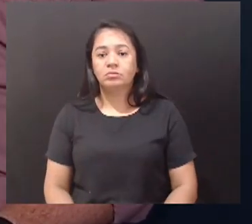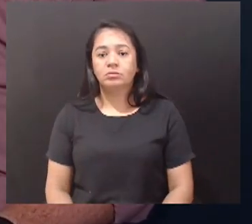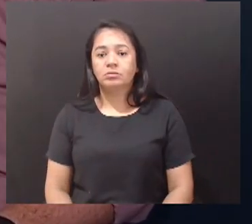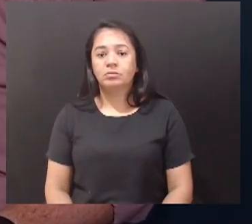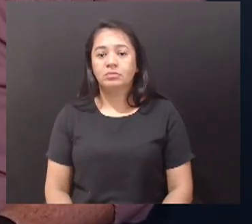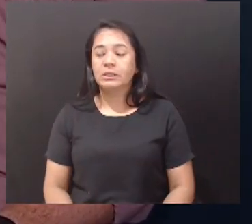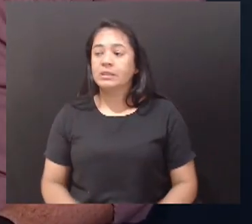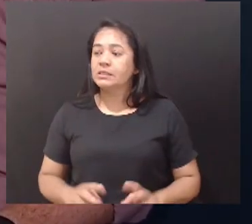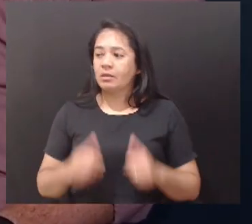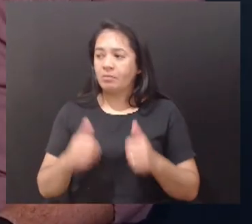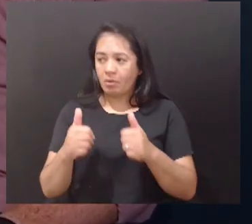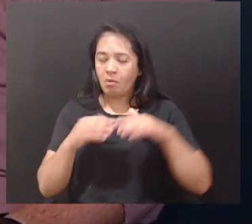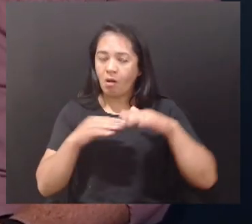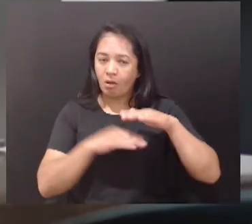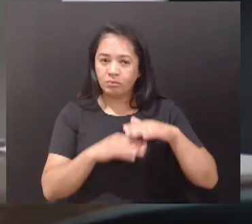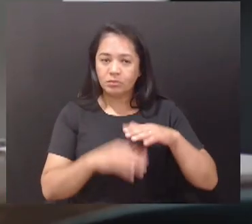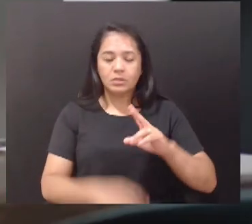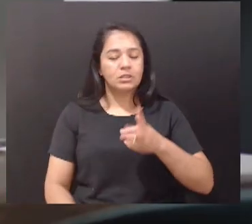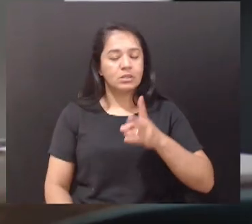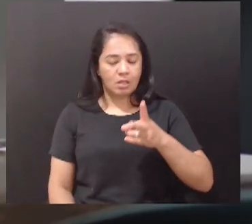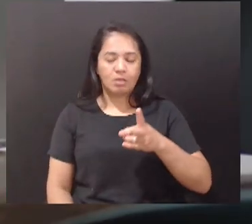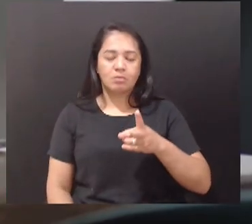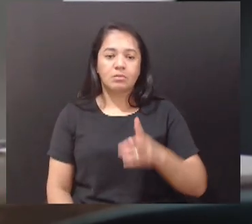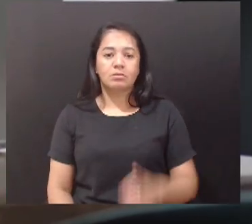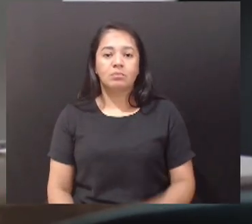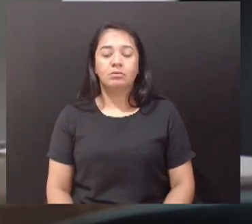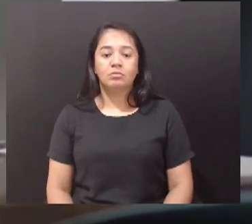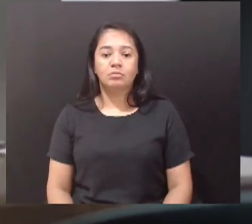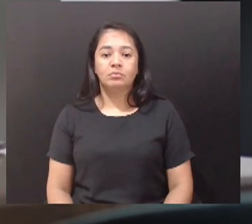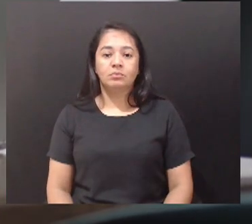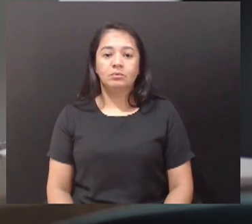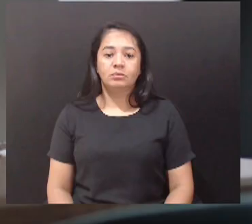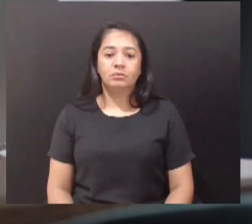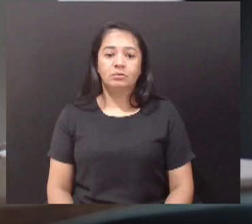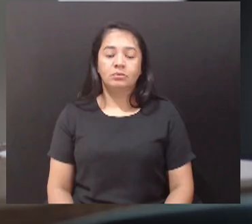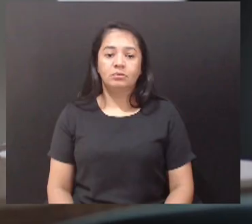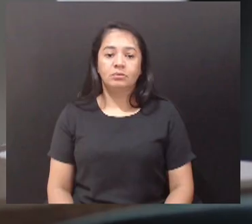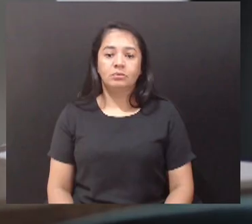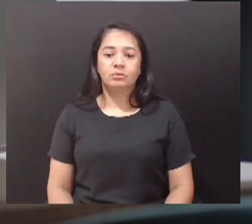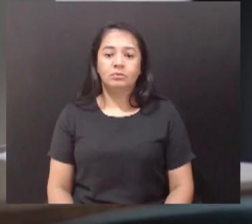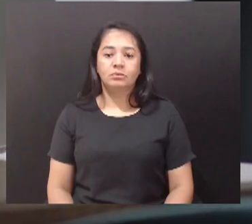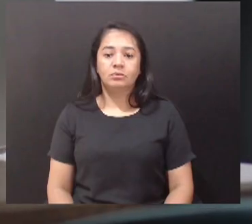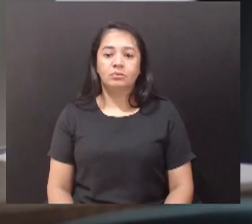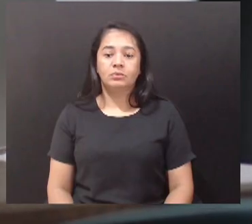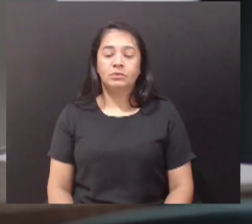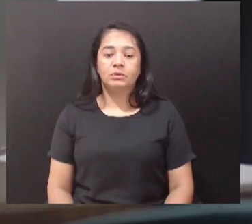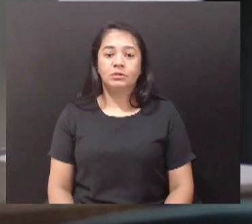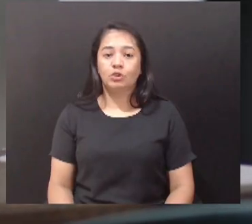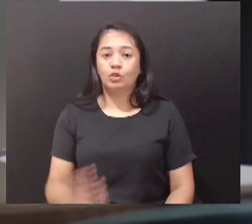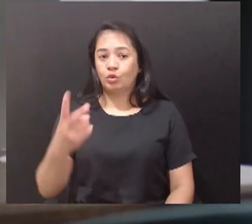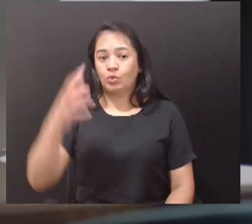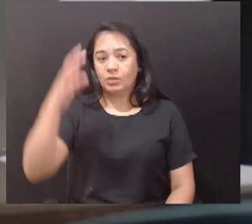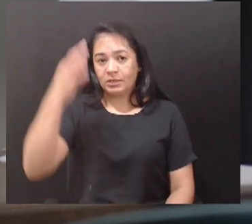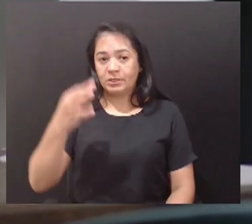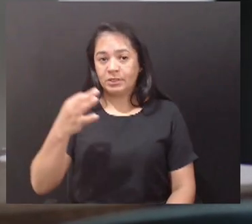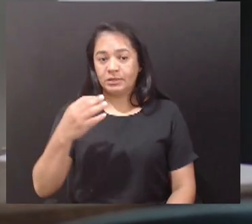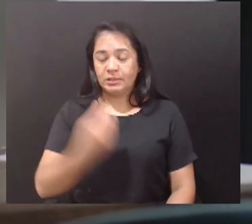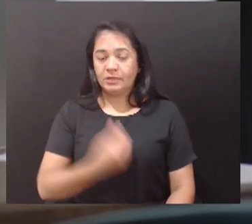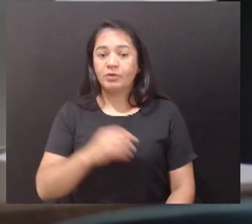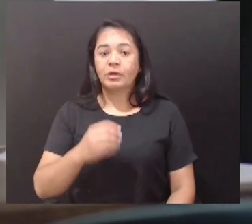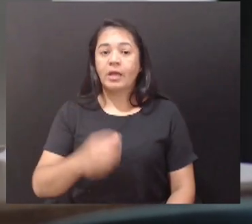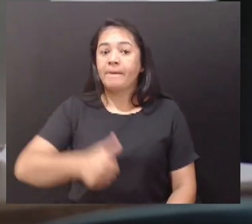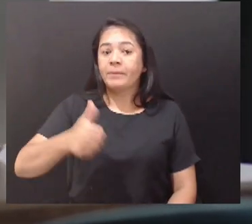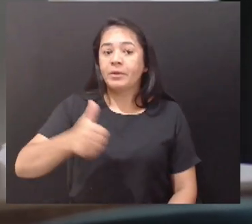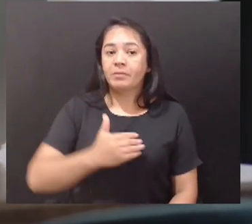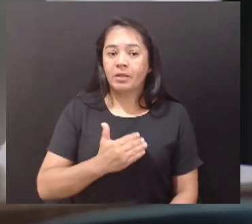né? Sempre a reserva é bem-vinda. Existem duas certezas na vida. A primeira é a morte, a gente sabe que uma hora